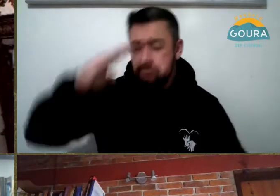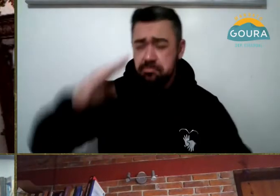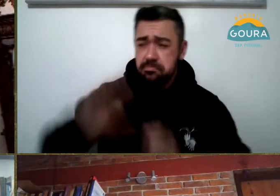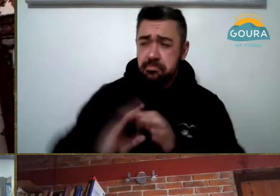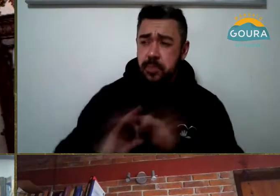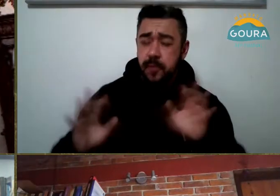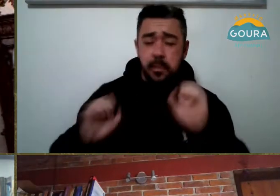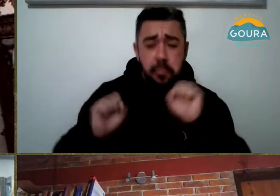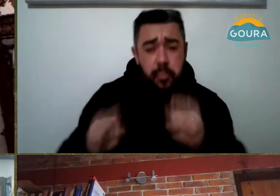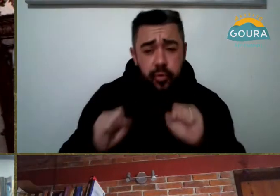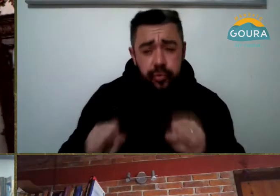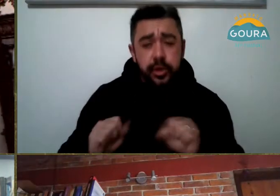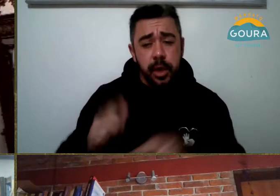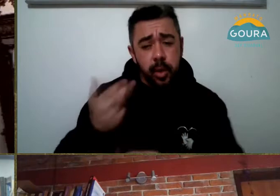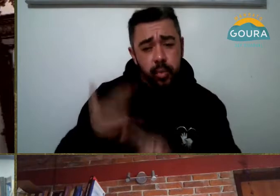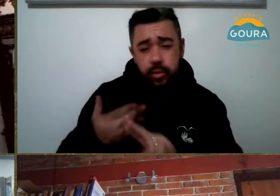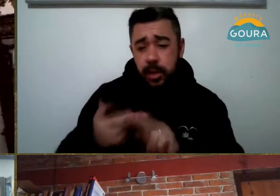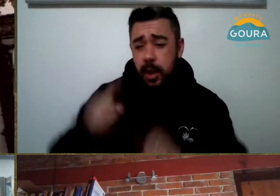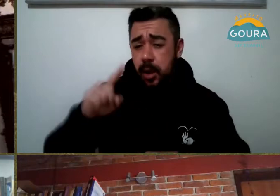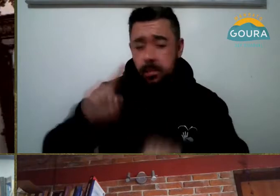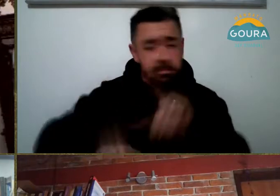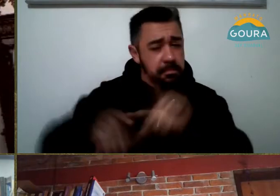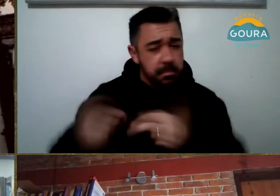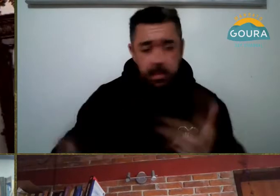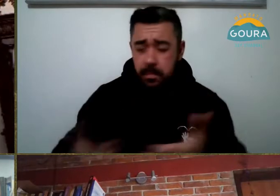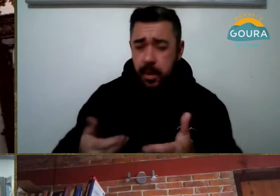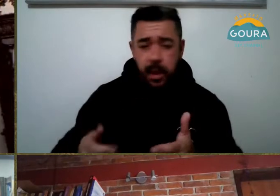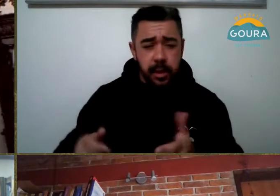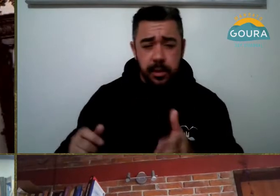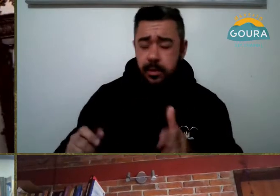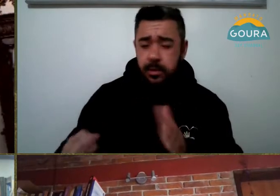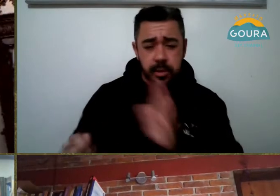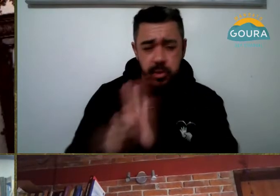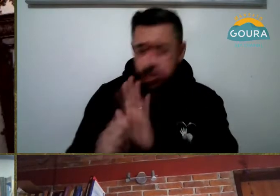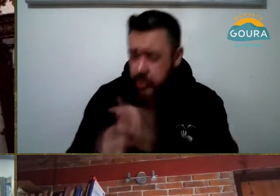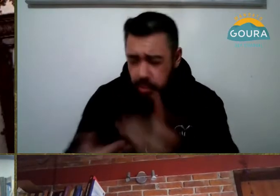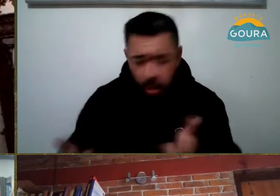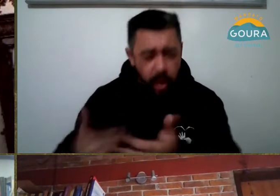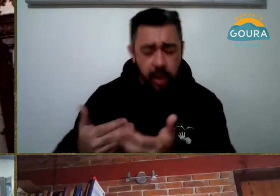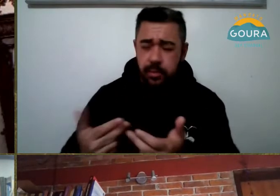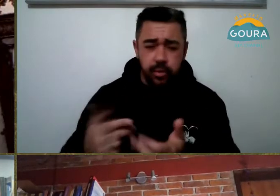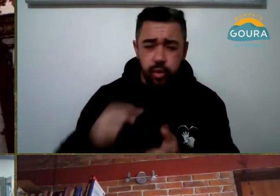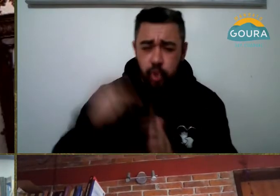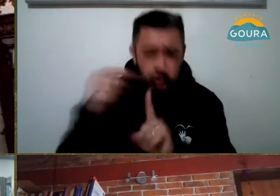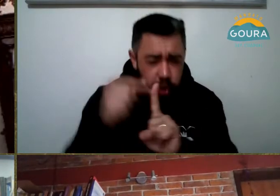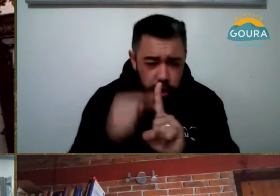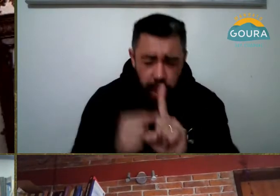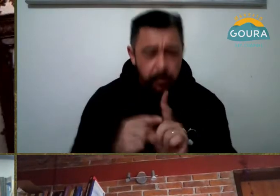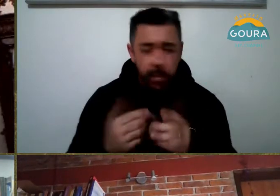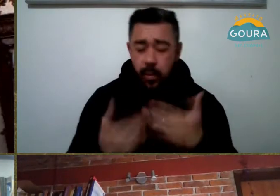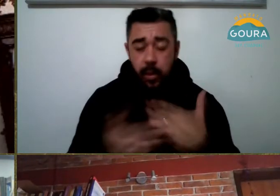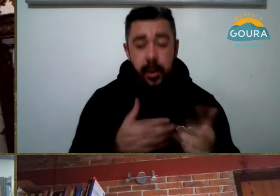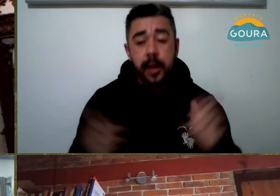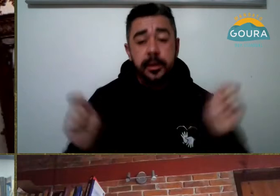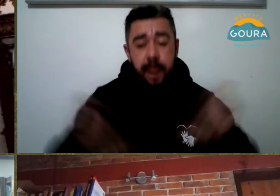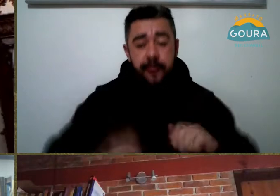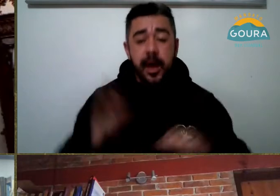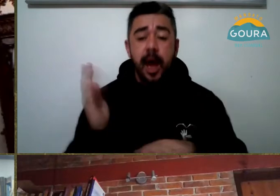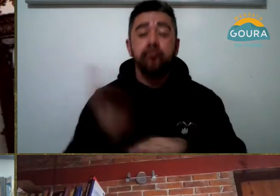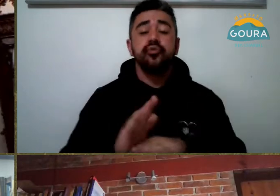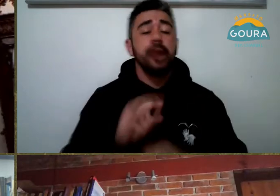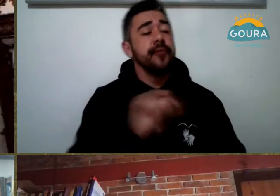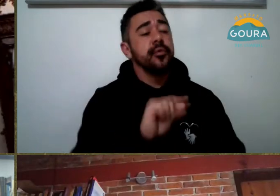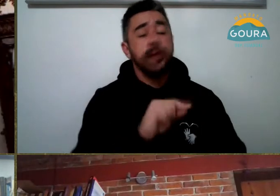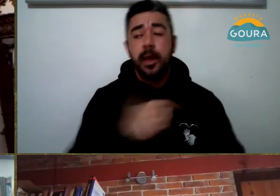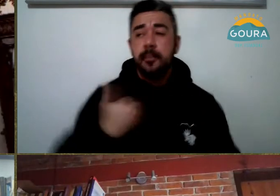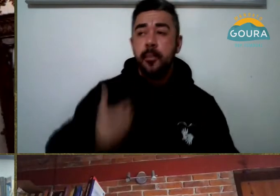substâncias, naquele contexto, eram muito bem-vindas porque ajudavam a manter a moral das tropas.